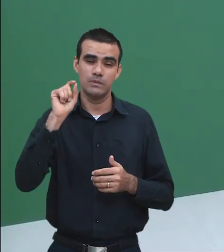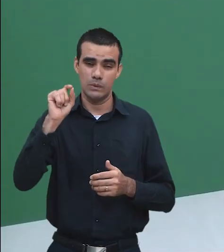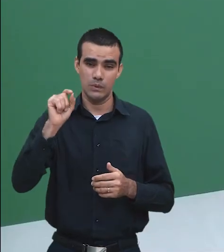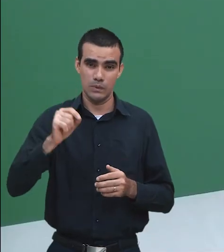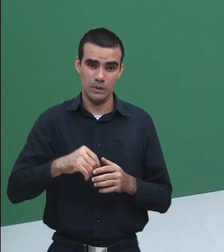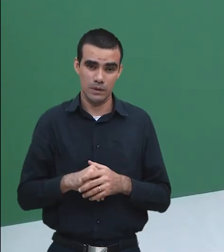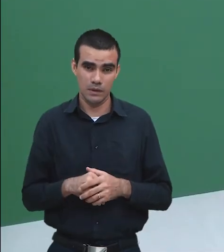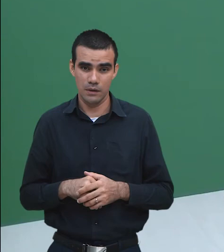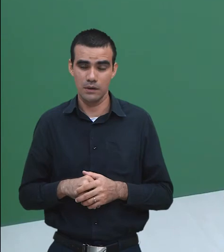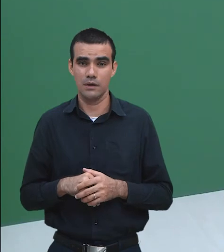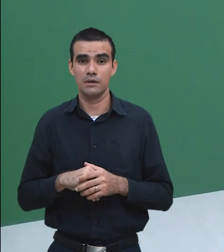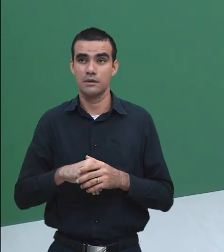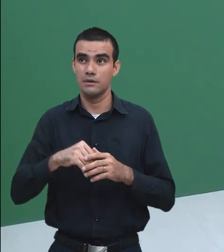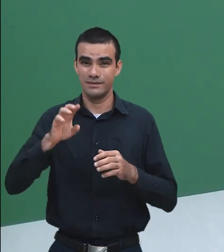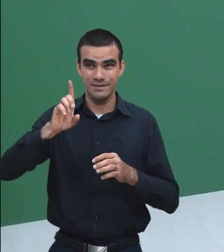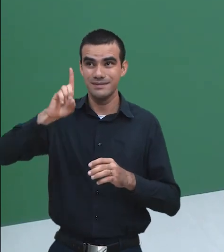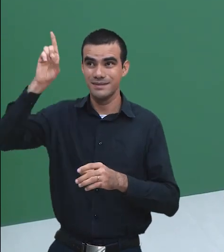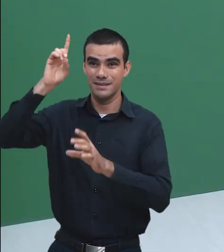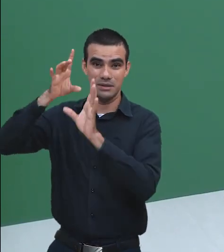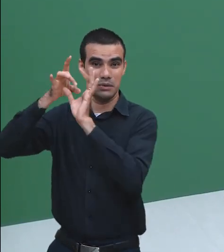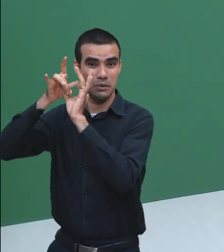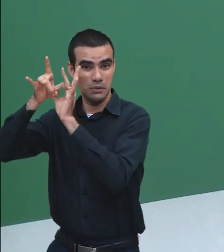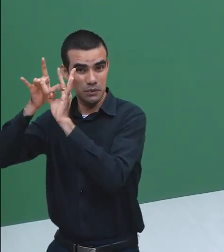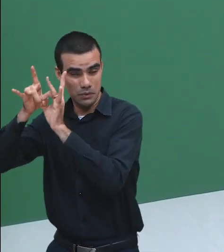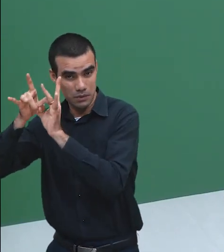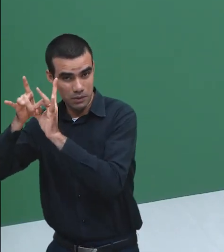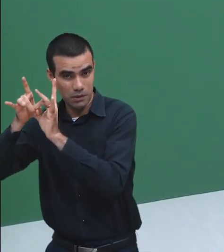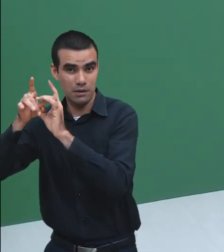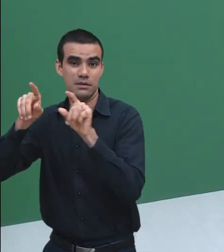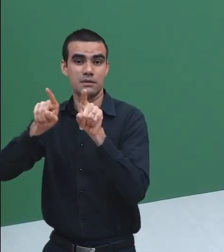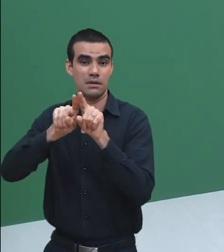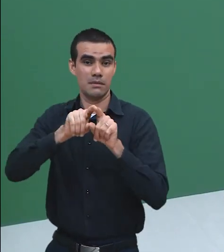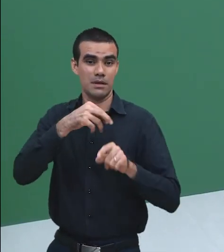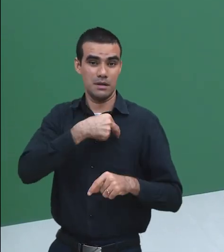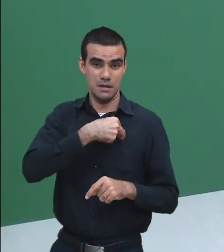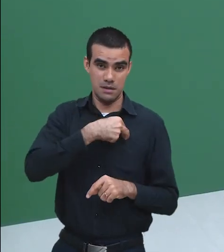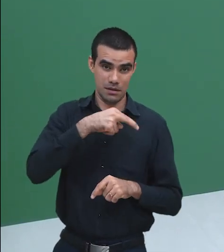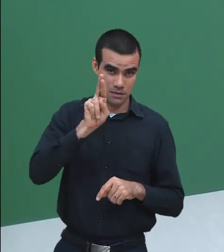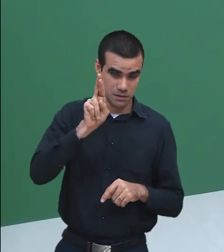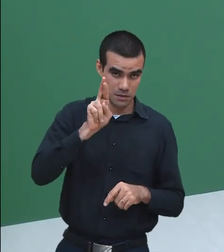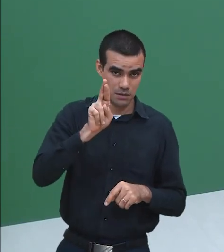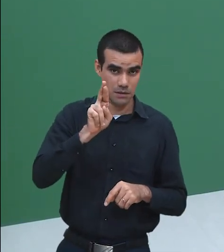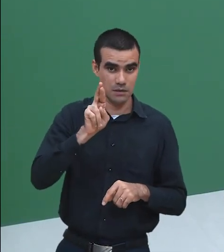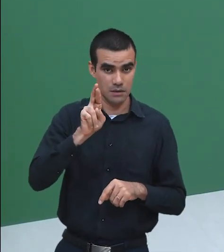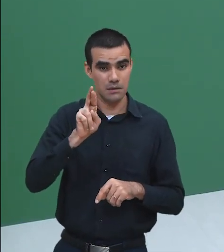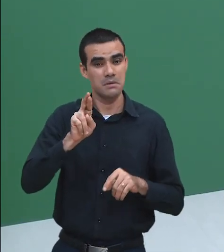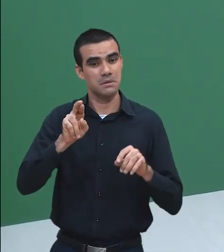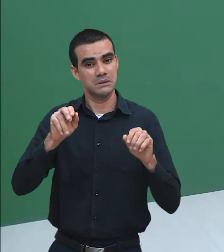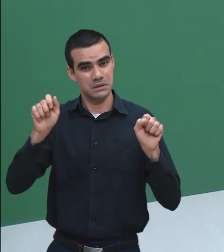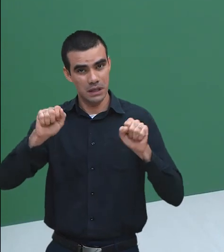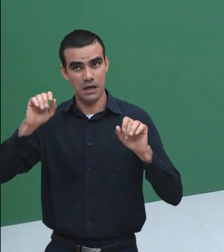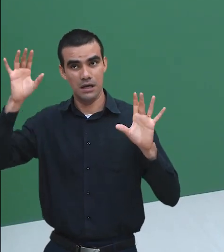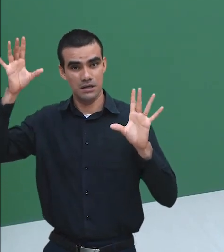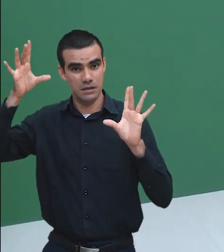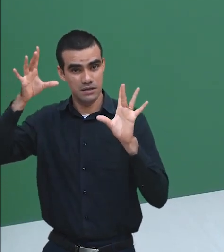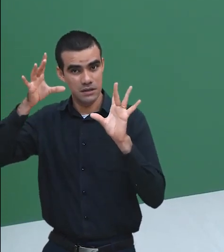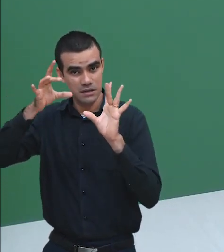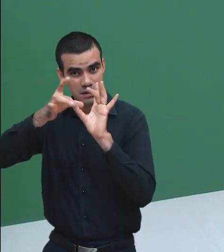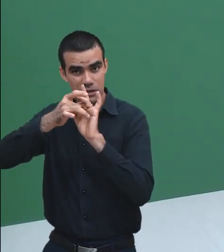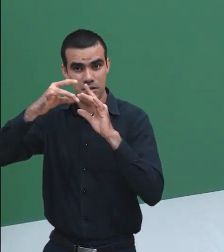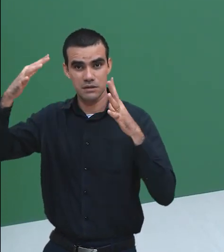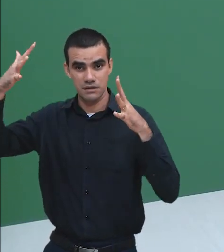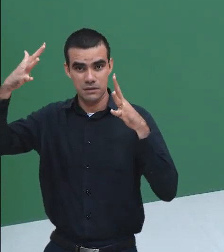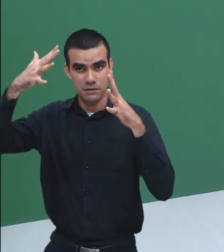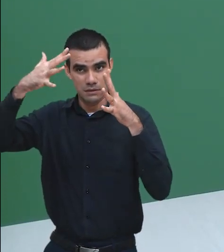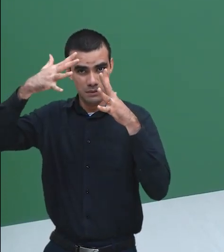importantíssimo, quando a condição espiritual e religiosa, elas realmente possam